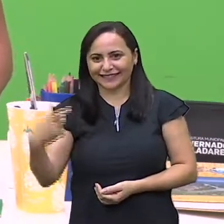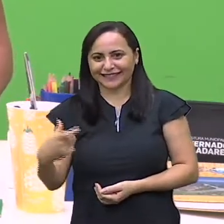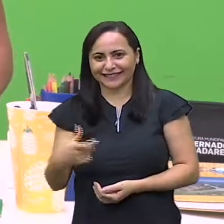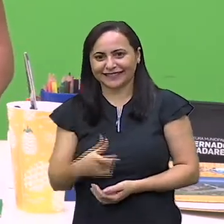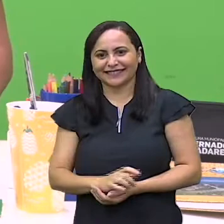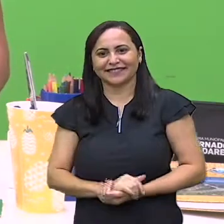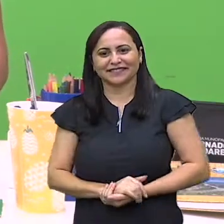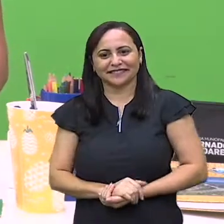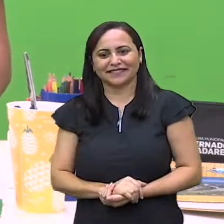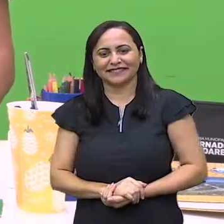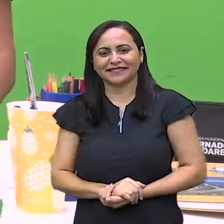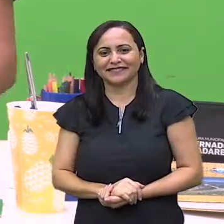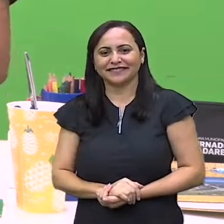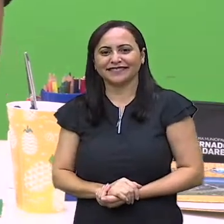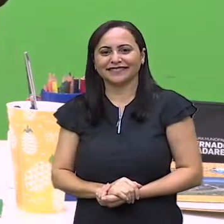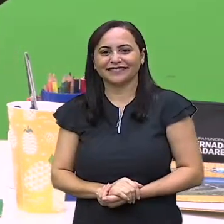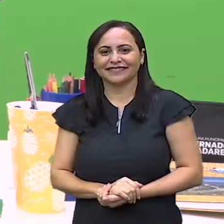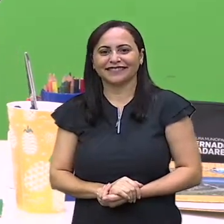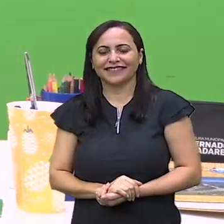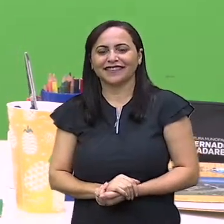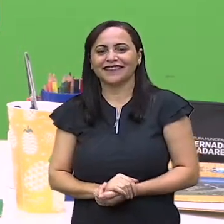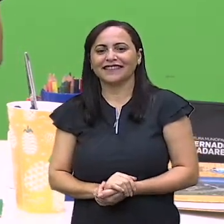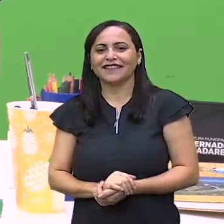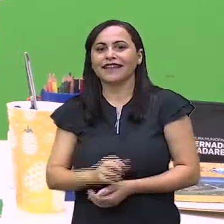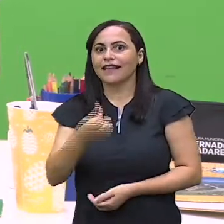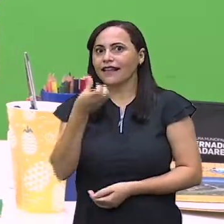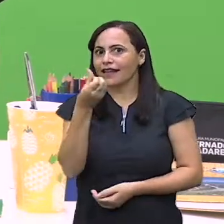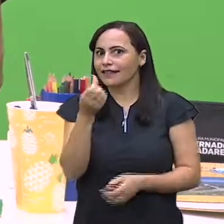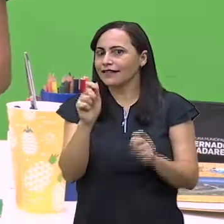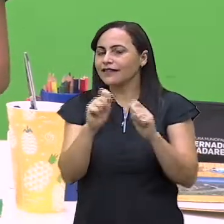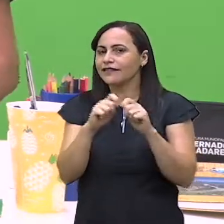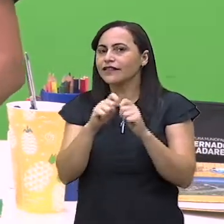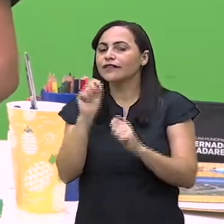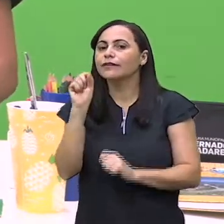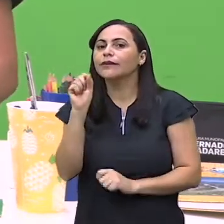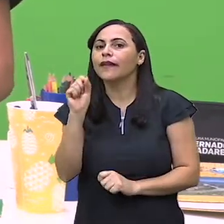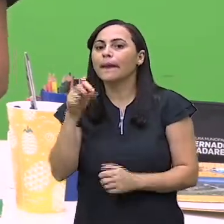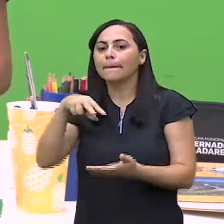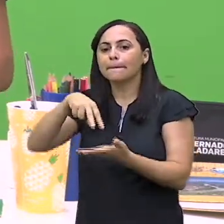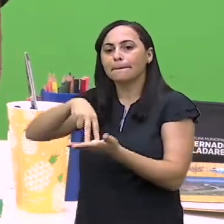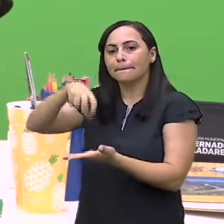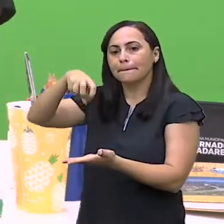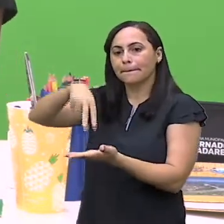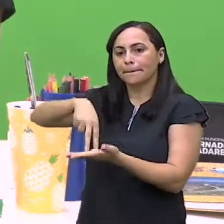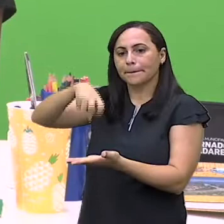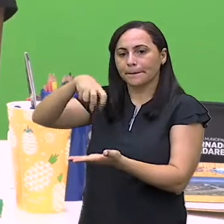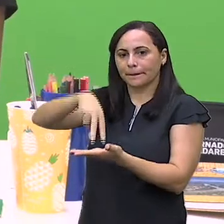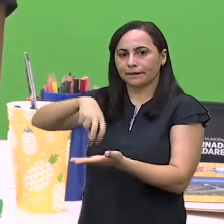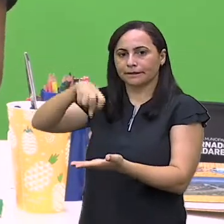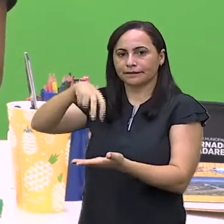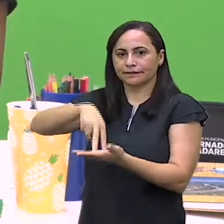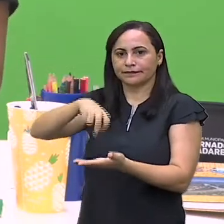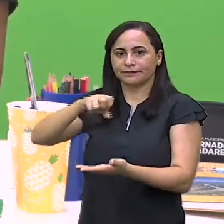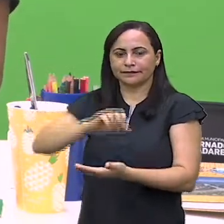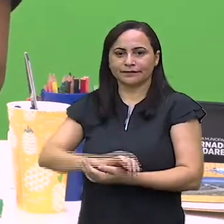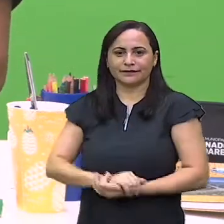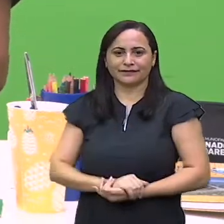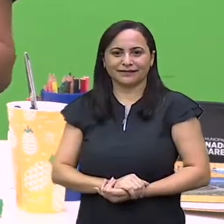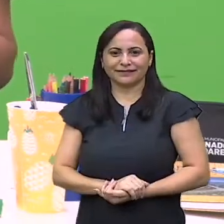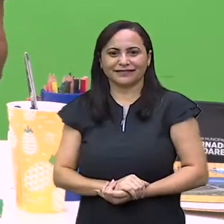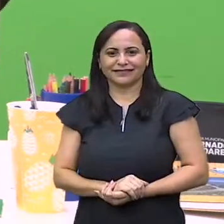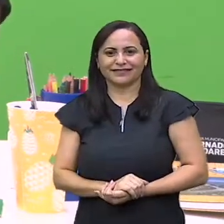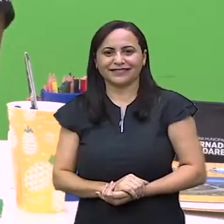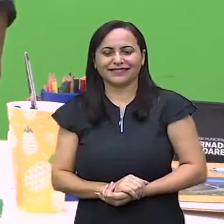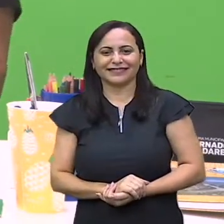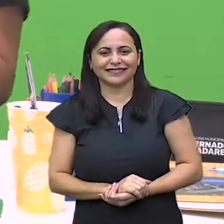Não pode ler. Tá bom. Ela tá lendo. 6 vezes. Pular. pular 6 vezes? Sim. Quer que eu pulo pra você? Não, eu vou